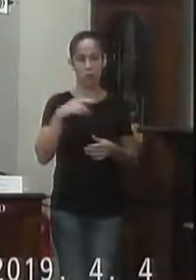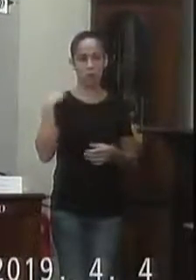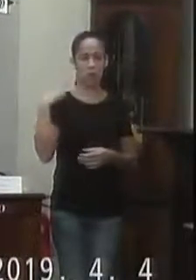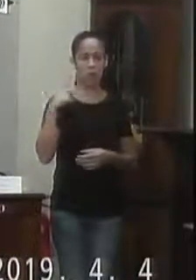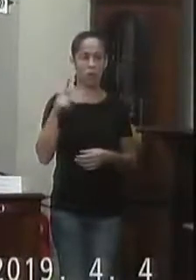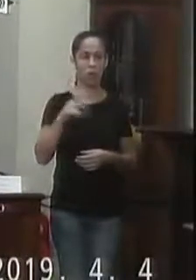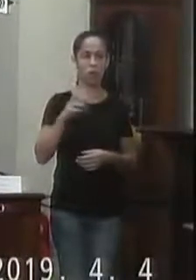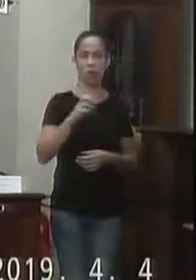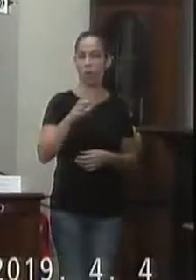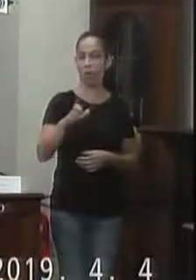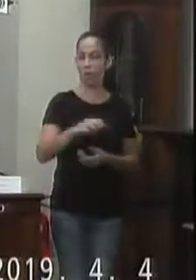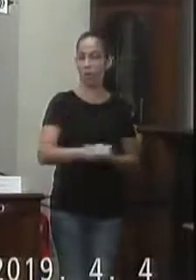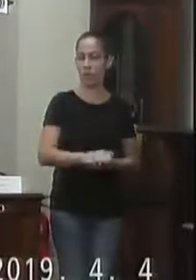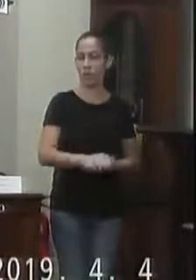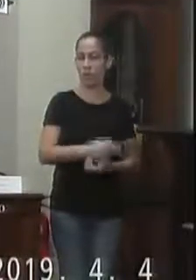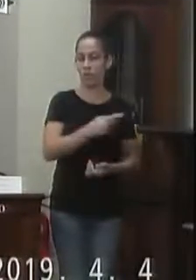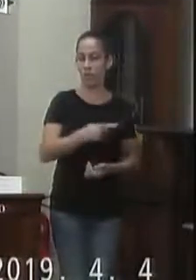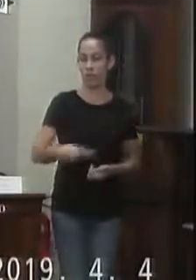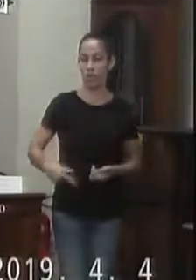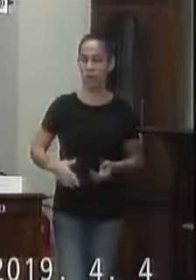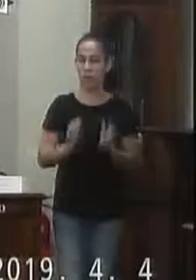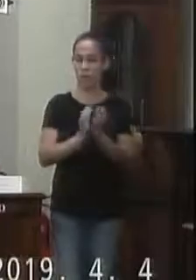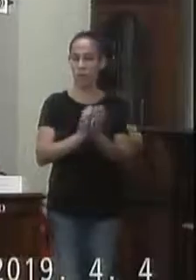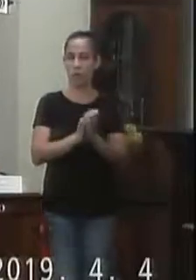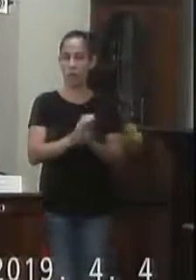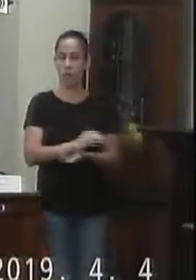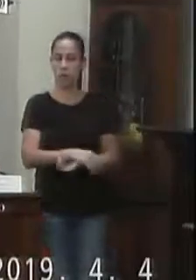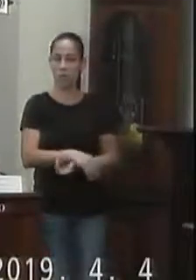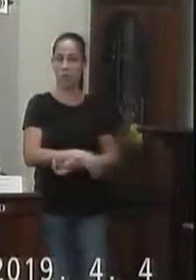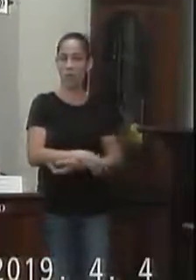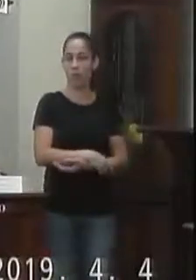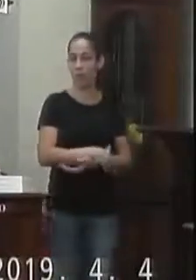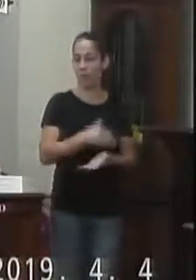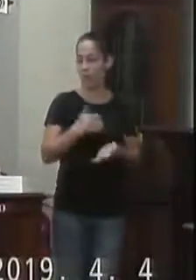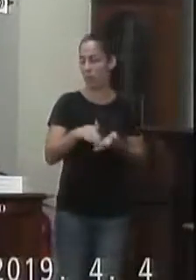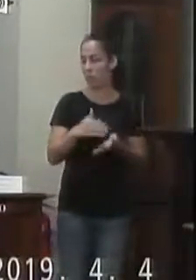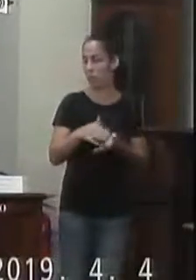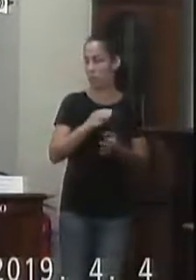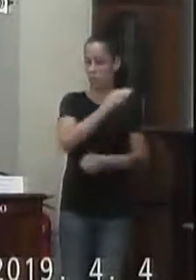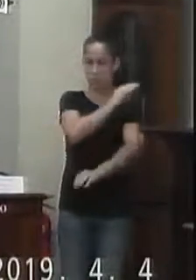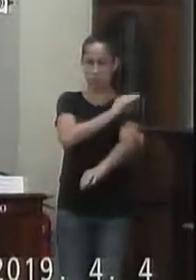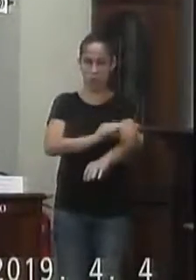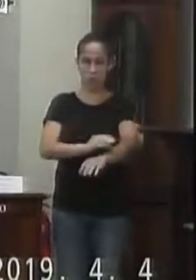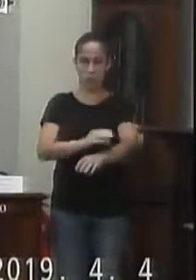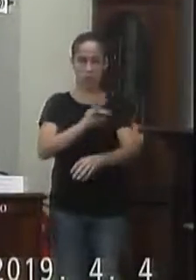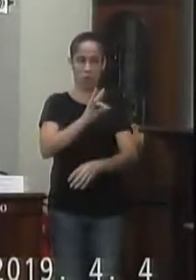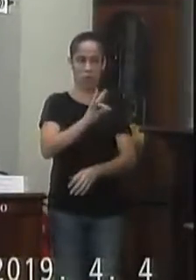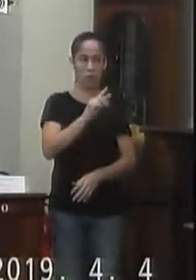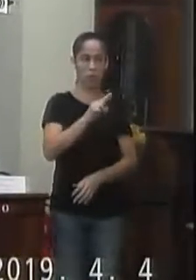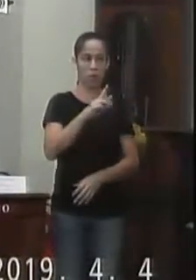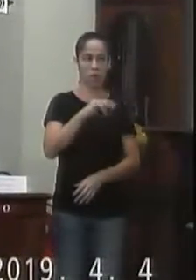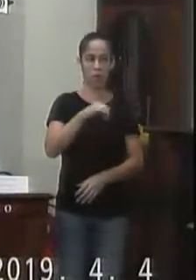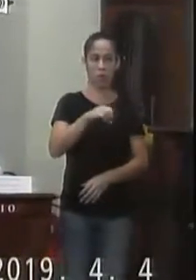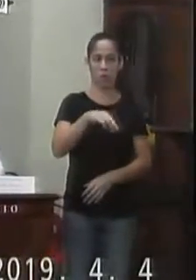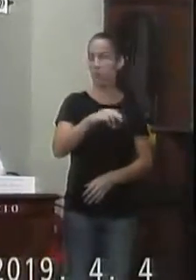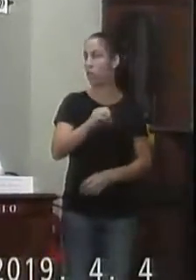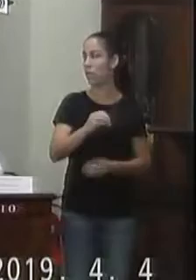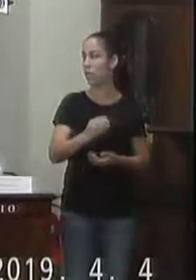vereador professor Rafael, presidente da comissão. O secretário de Cultura e Turismo e vice-prefeito Hélio